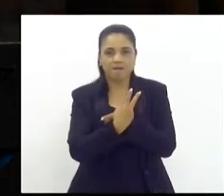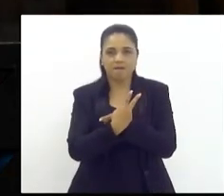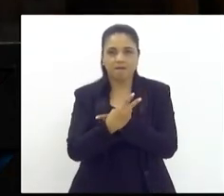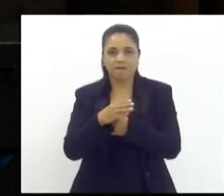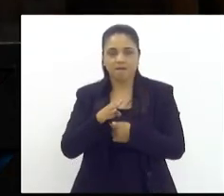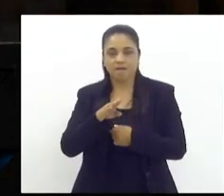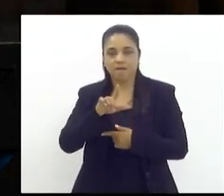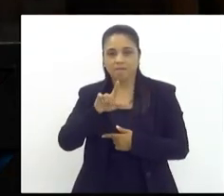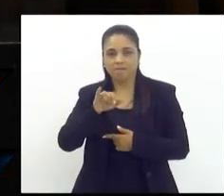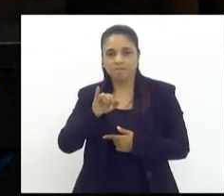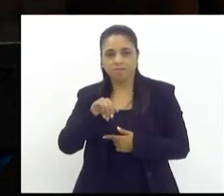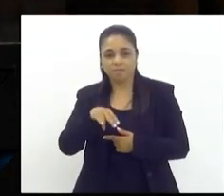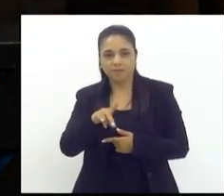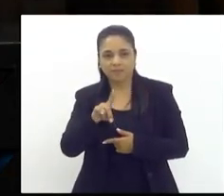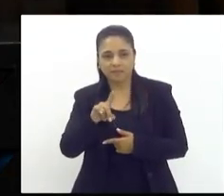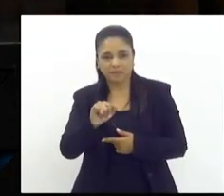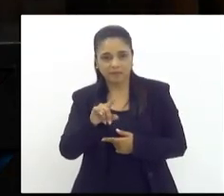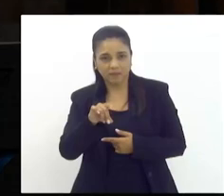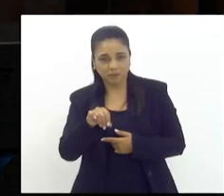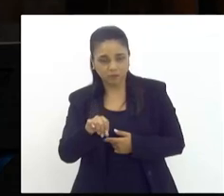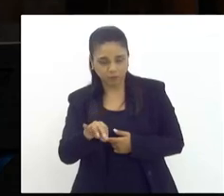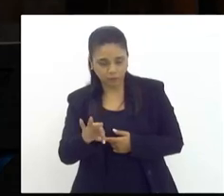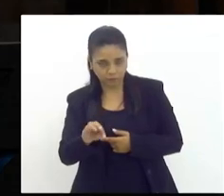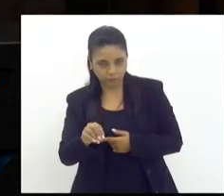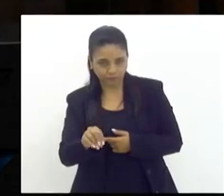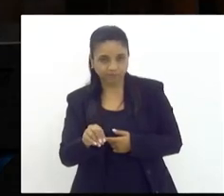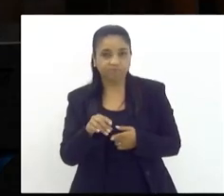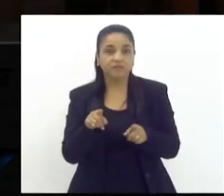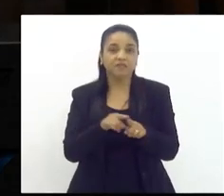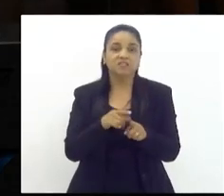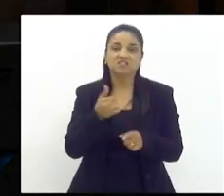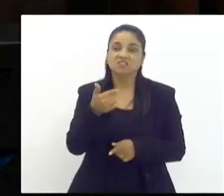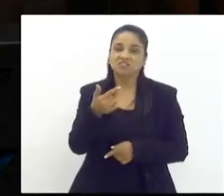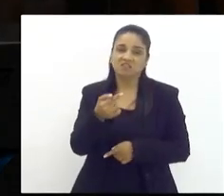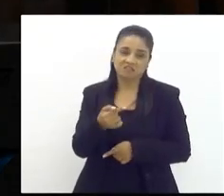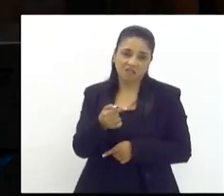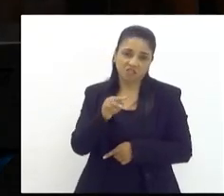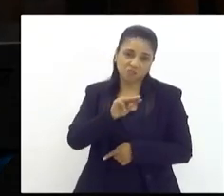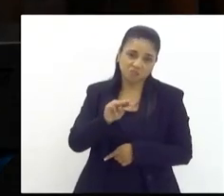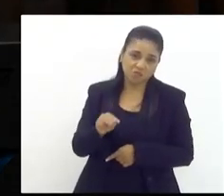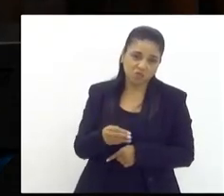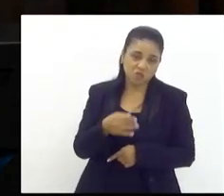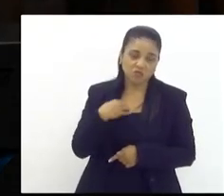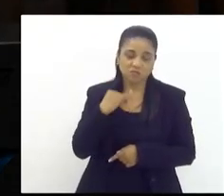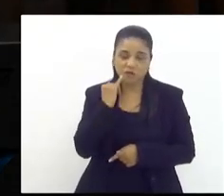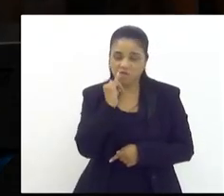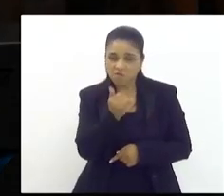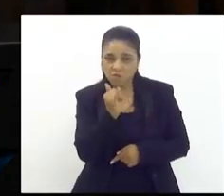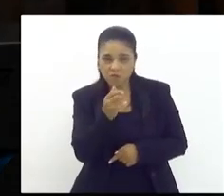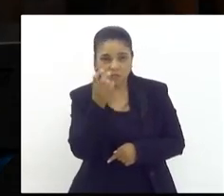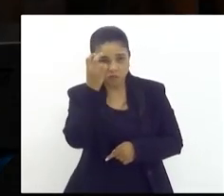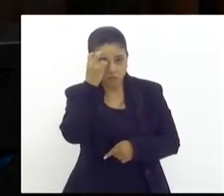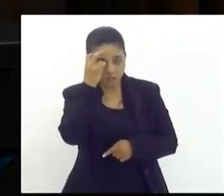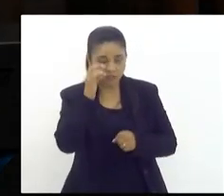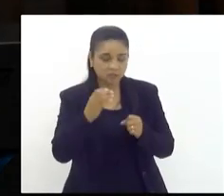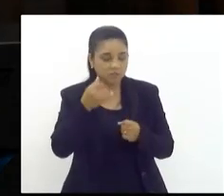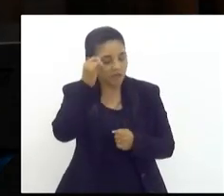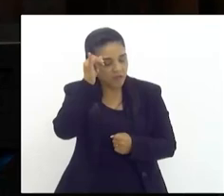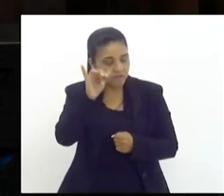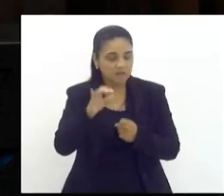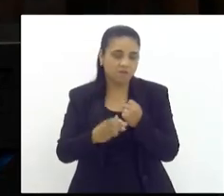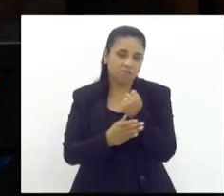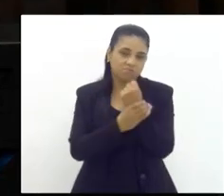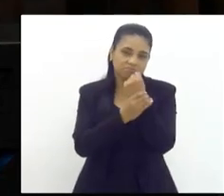mas apenas 17 milhões para inteligência em formação para prevenção